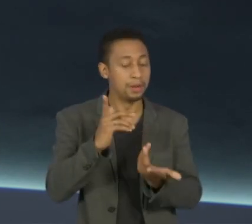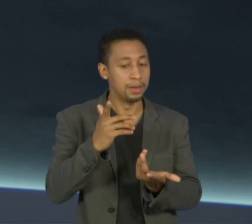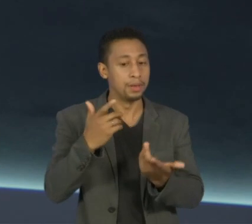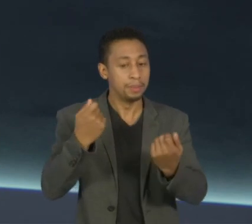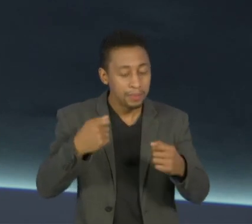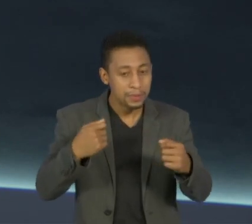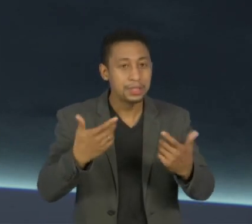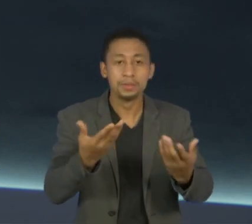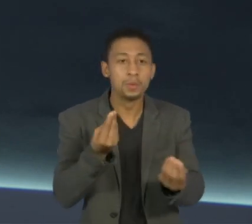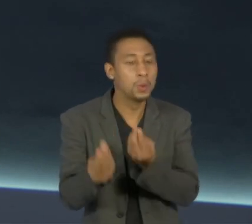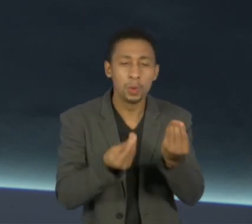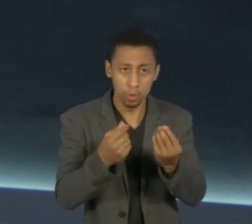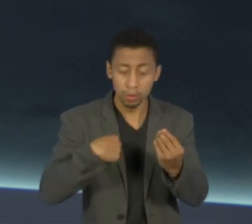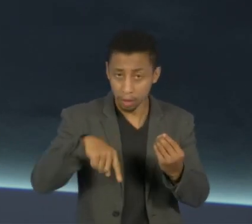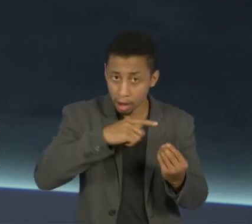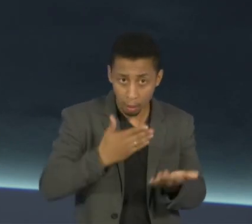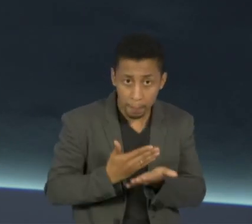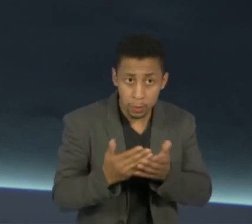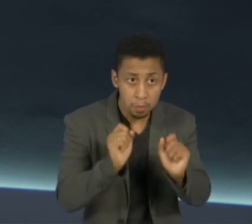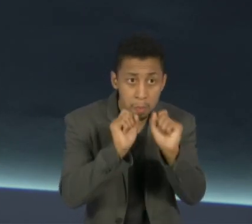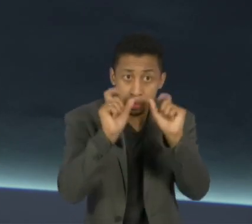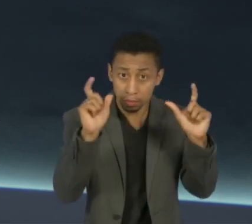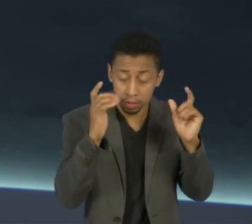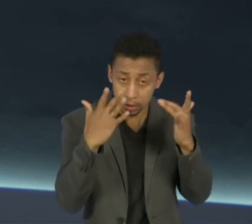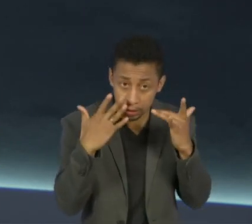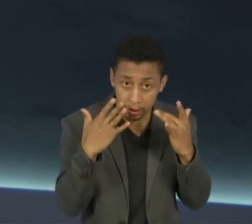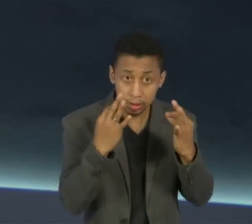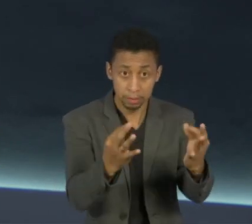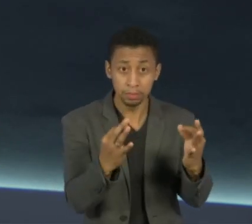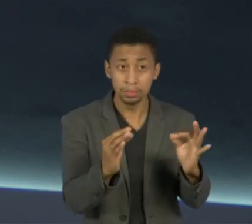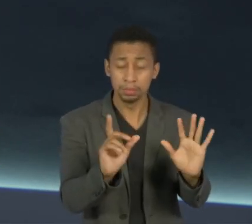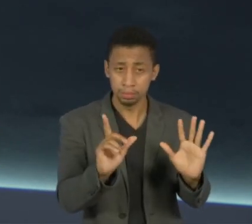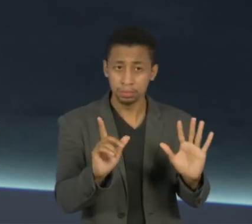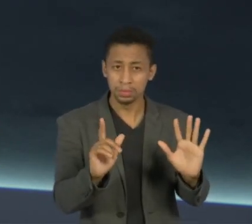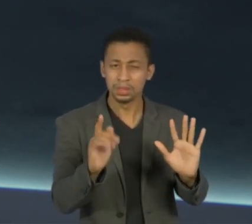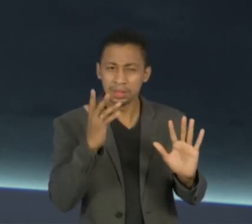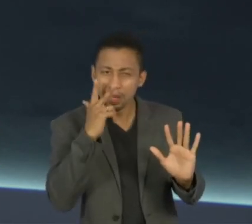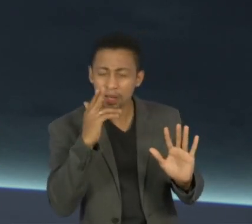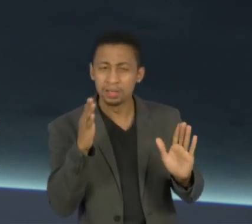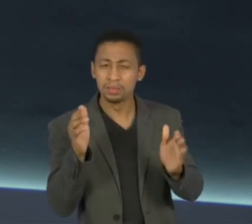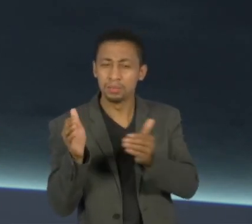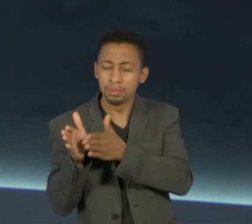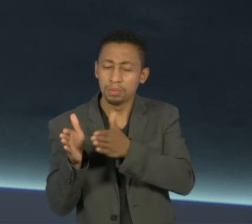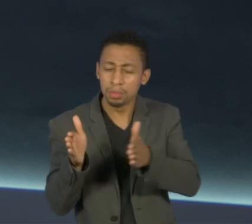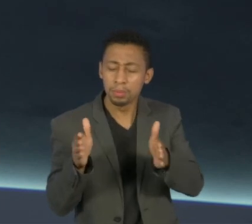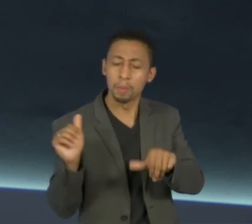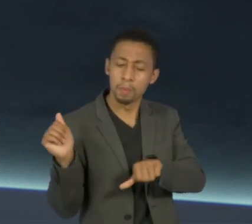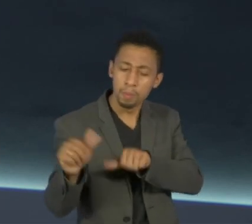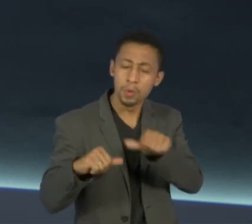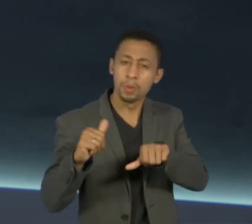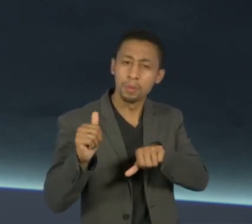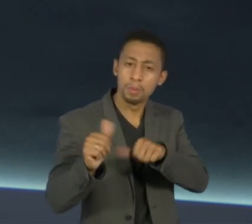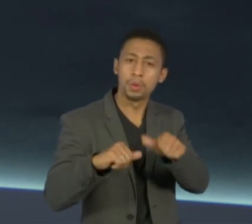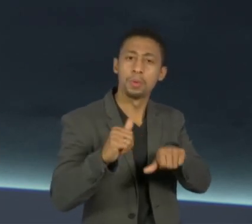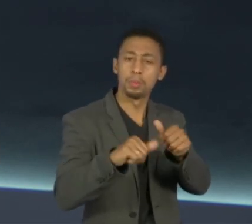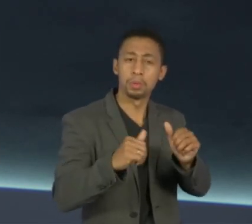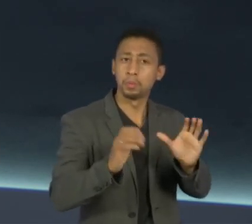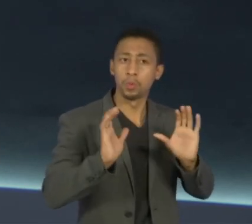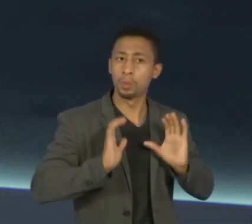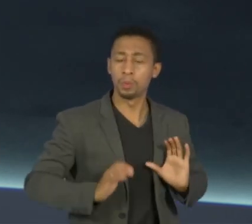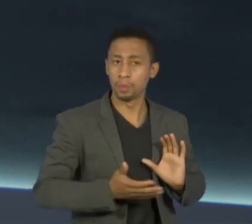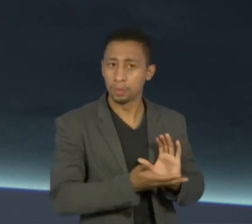por esse despertar nesse momento, traga mudanças reais de comportamento? E como você